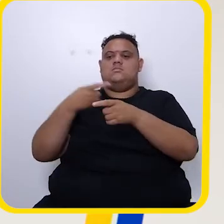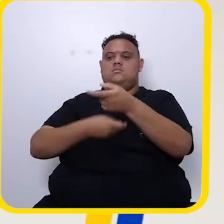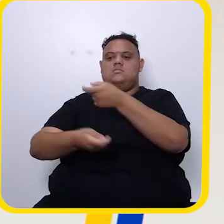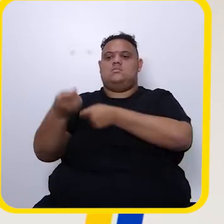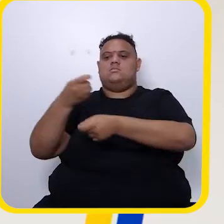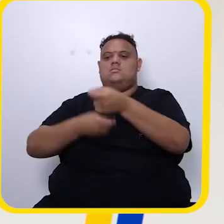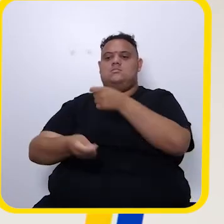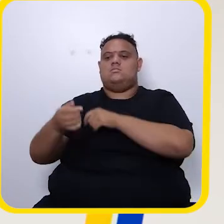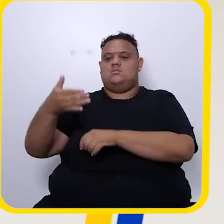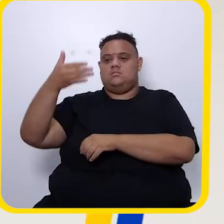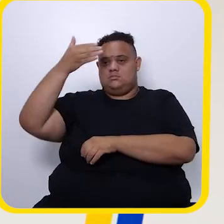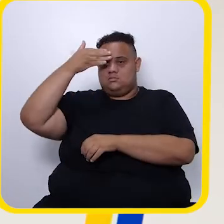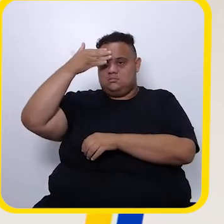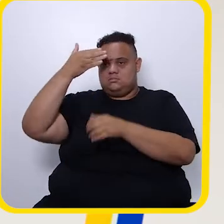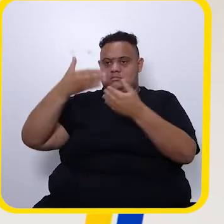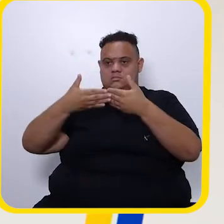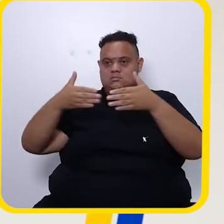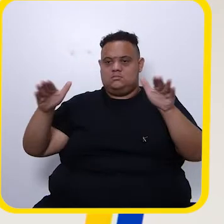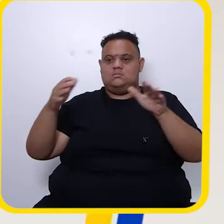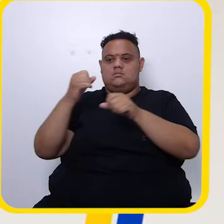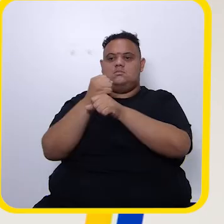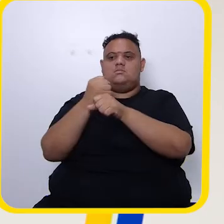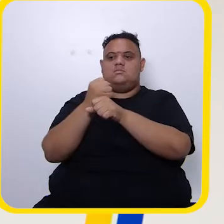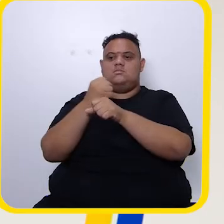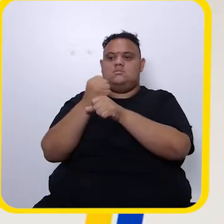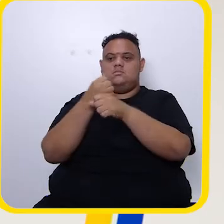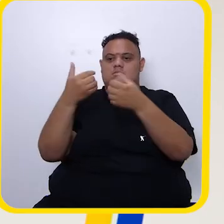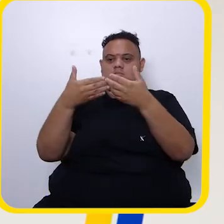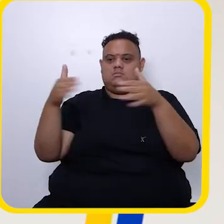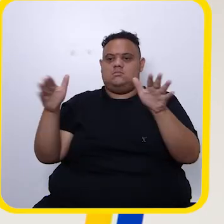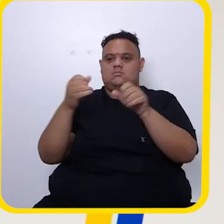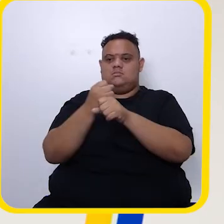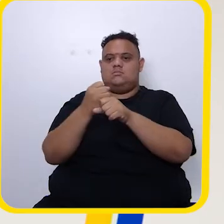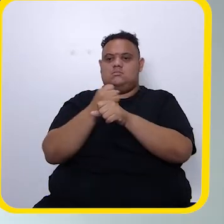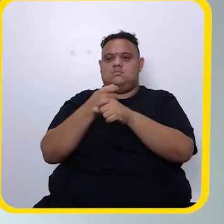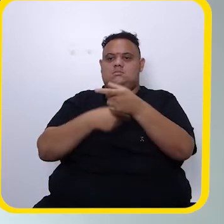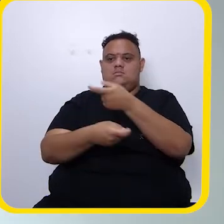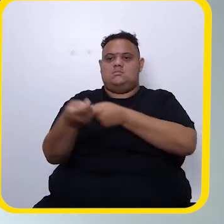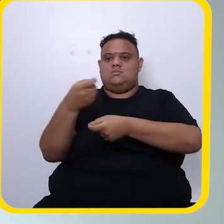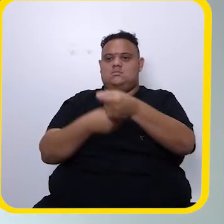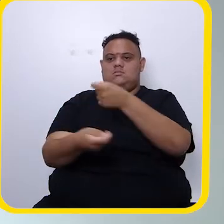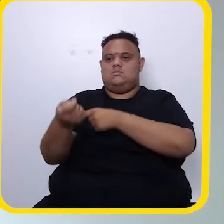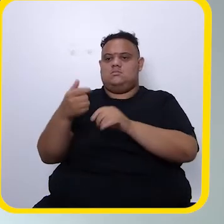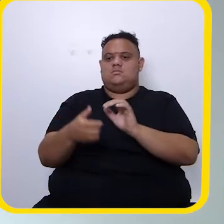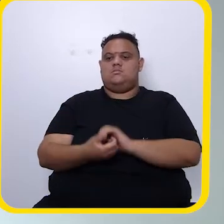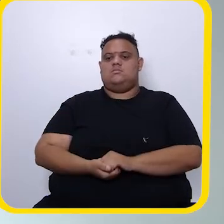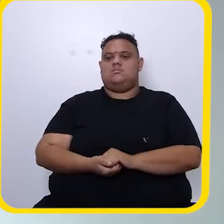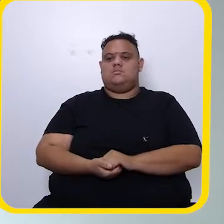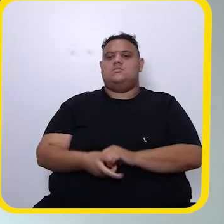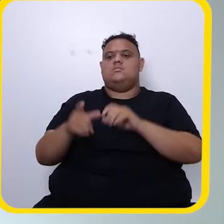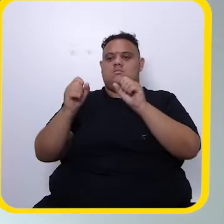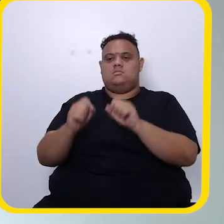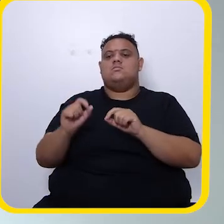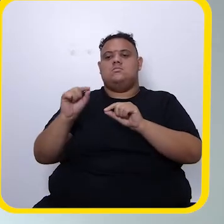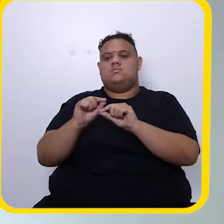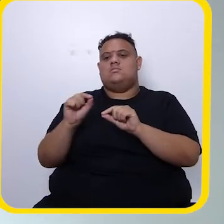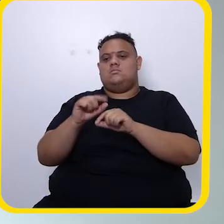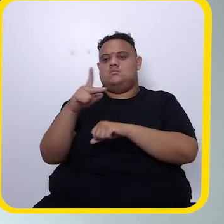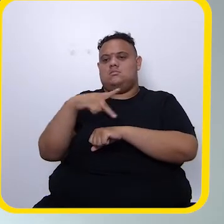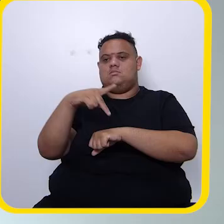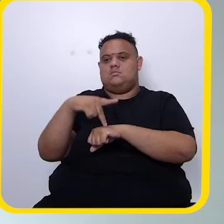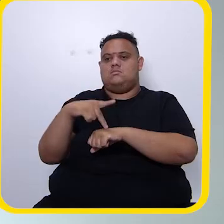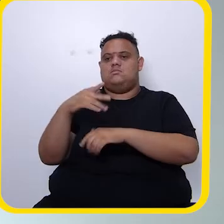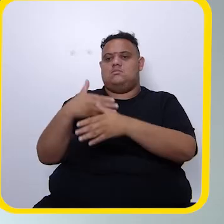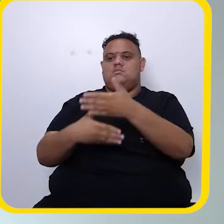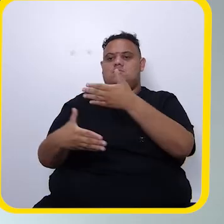reconciliação econômica. Então, Cuba vem se abrindo nos últimos anos, né, para a economia capitalista, né, e isso aí pode fazer